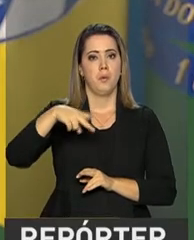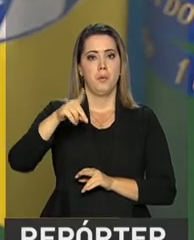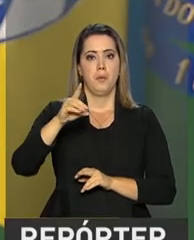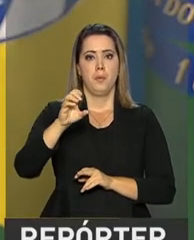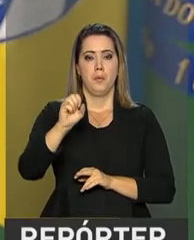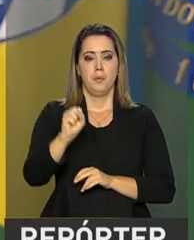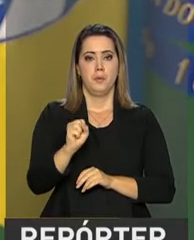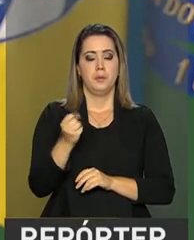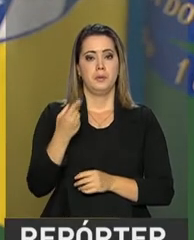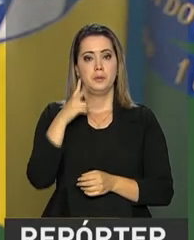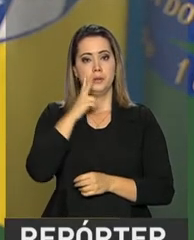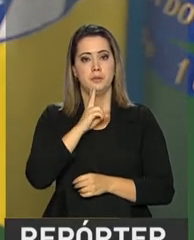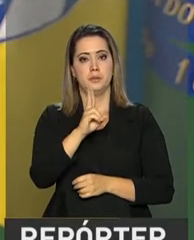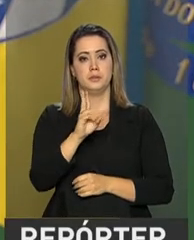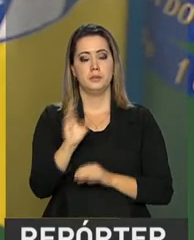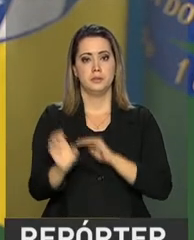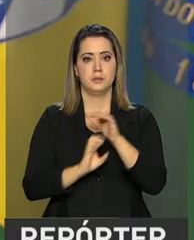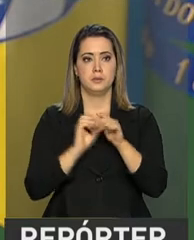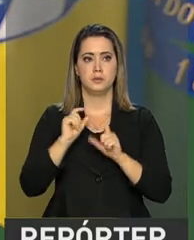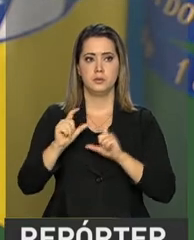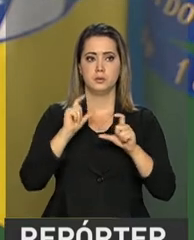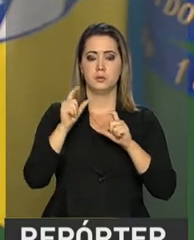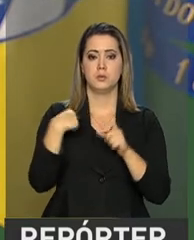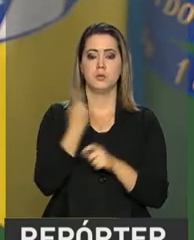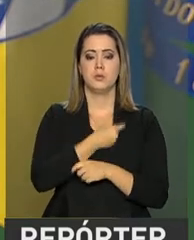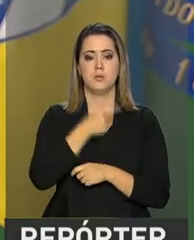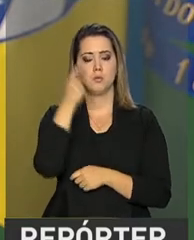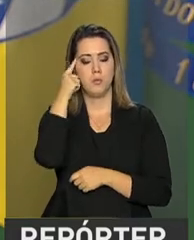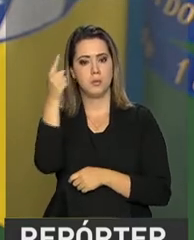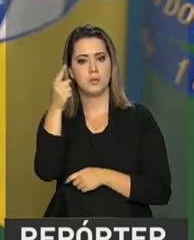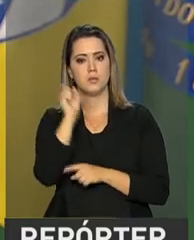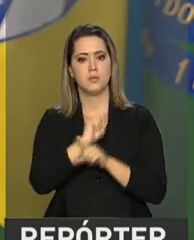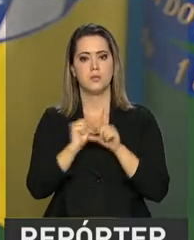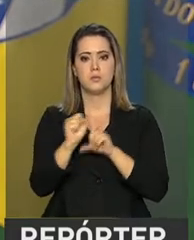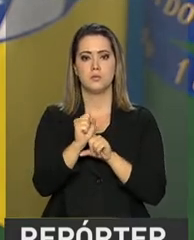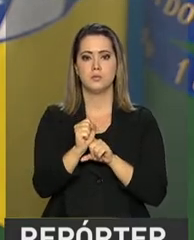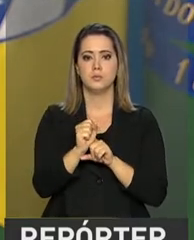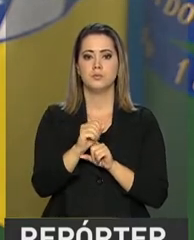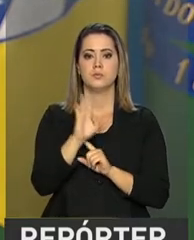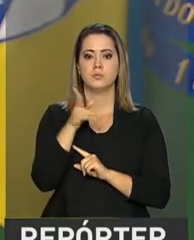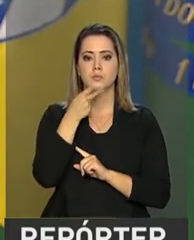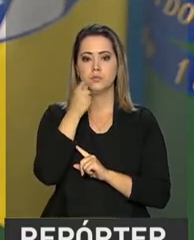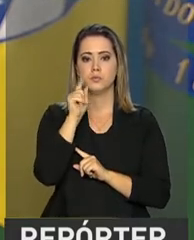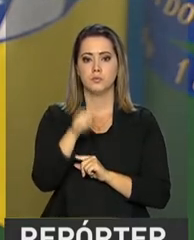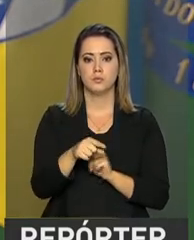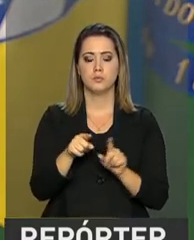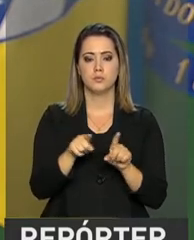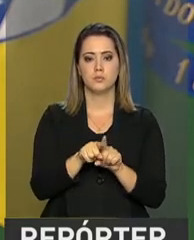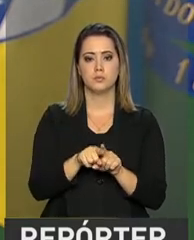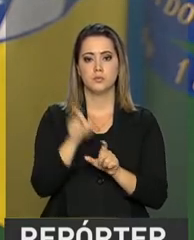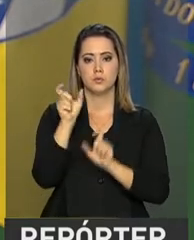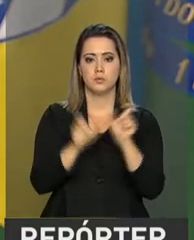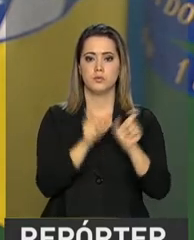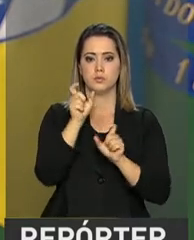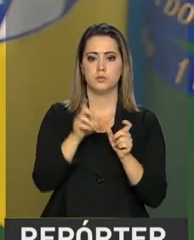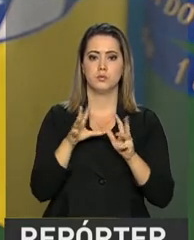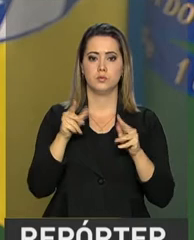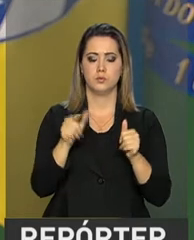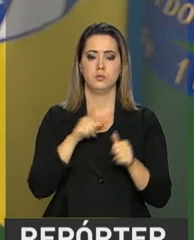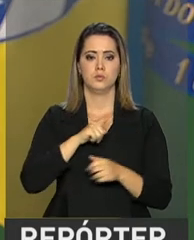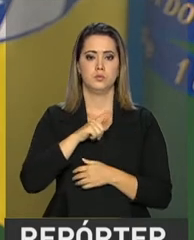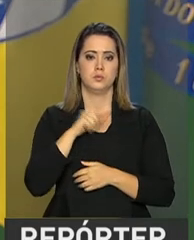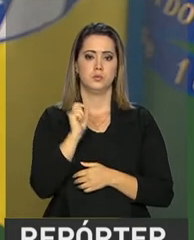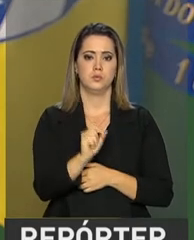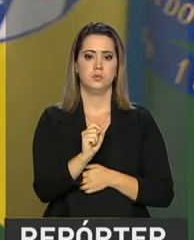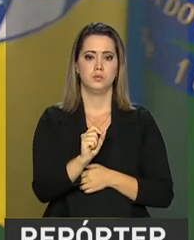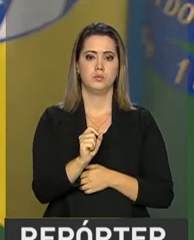pequena e média empresa nós vamos pensando social e como ressaltar os jogadores dodô tem